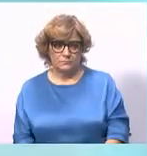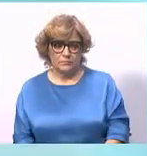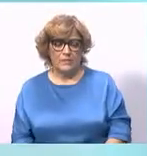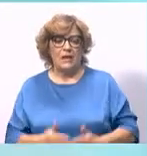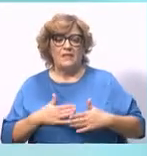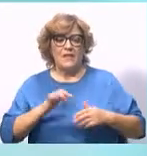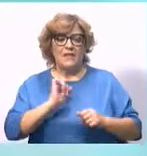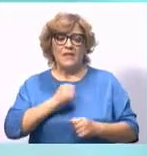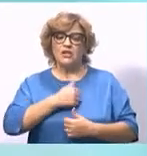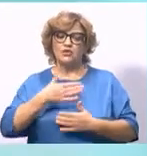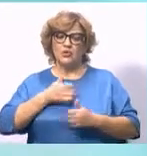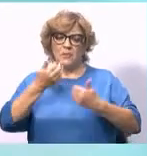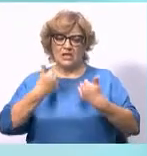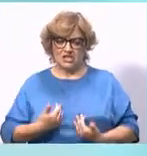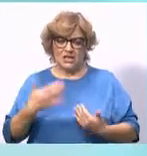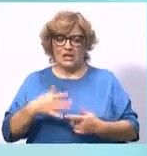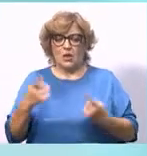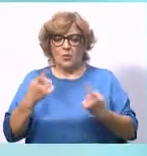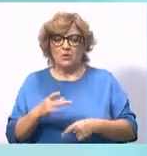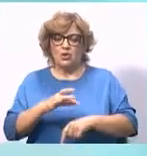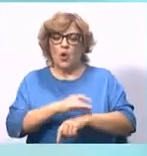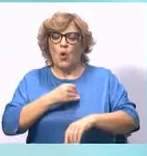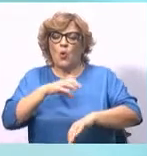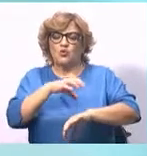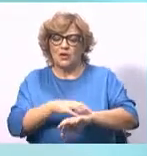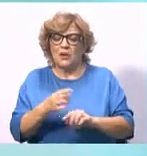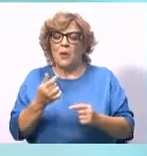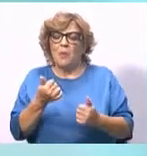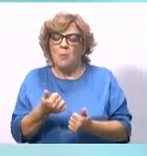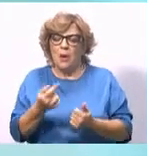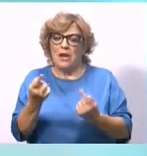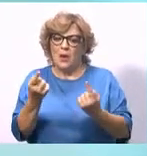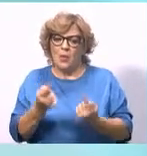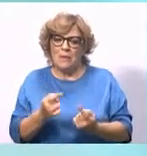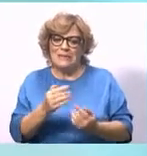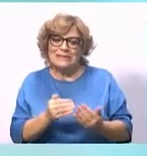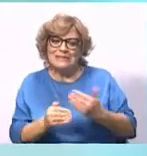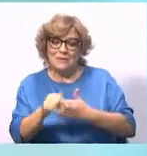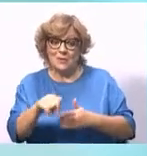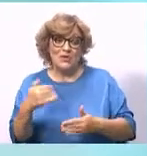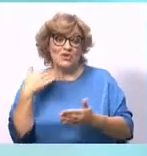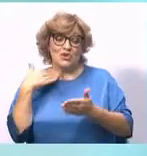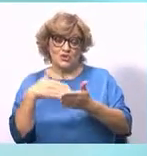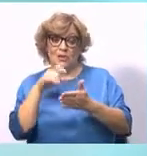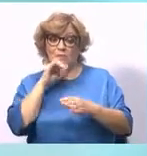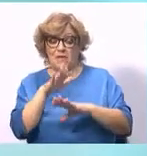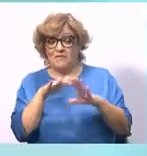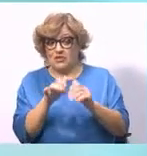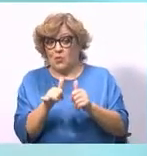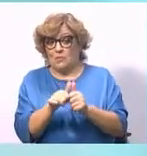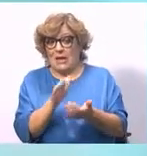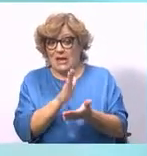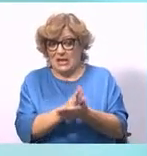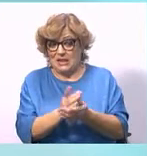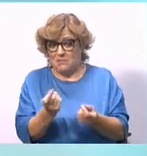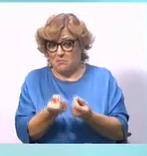Dedicado à sua saúde e bem-estar, está no ar o consultório, seja bem-vindo, bom início de semana, já sabe que hoje, segunda-feira, pode fazer-nos companhia até